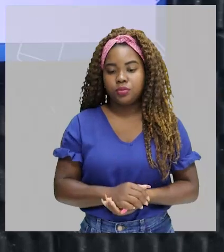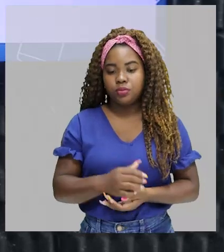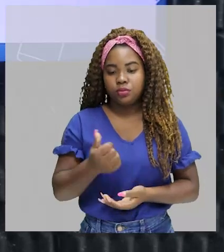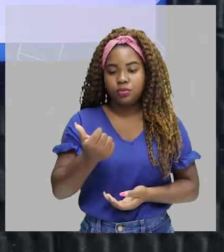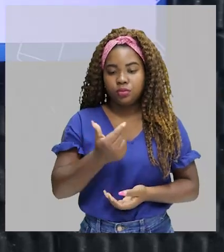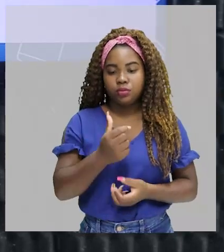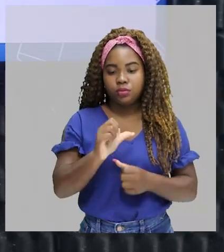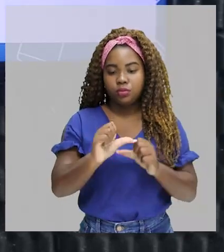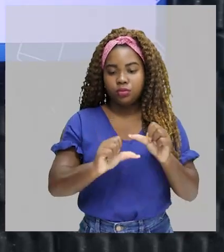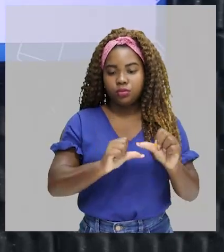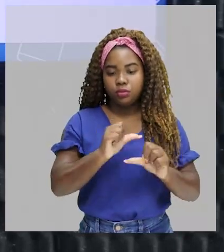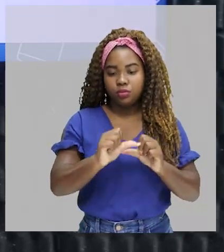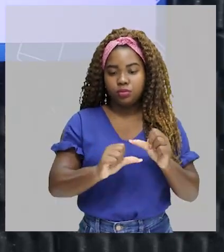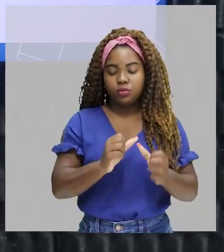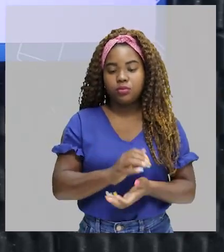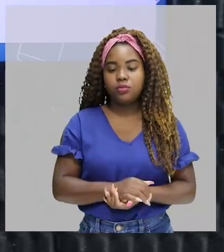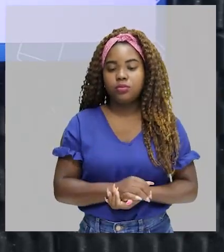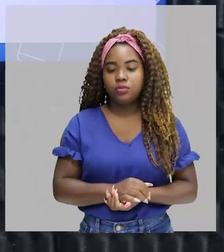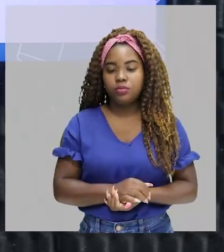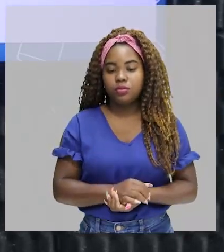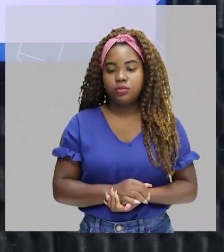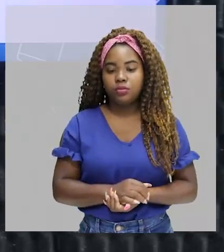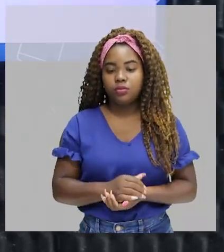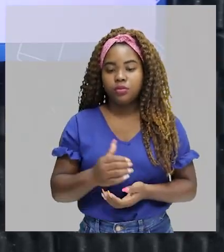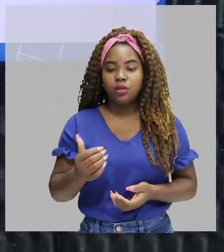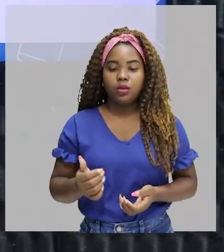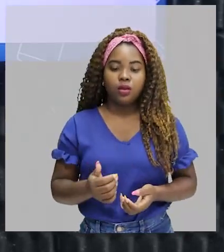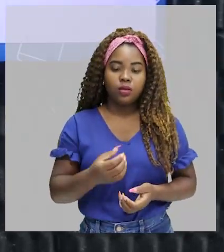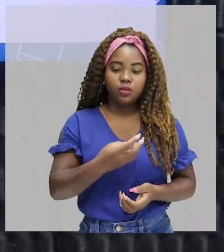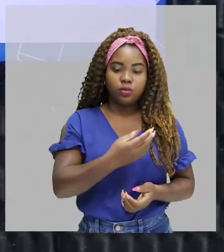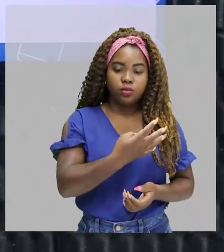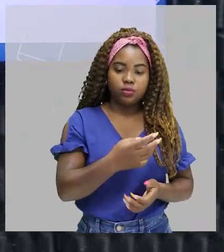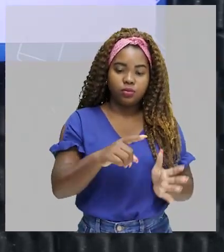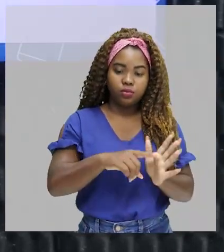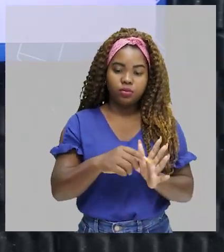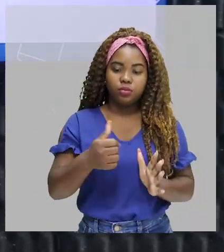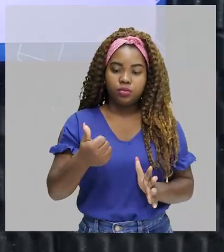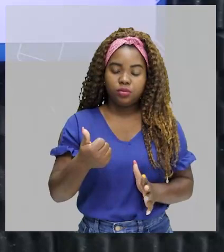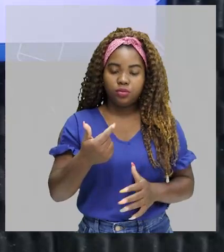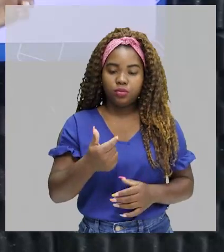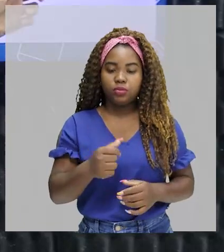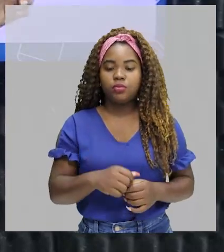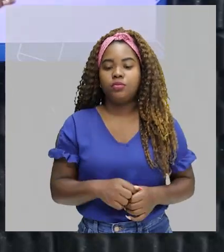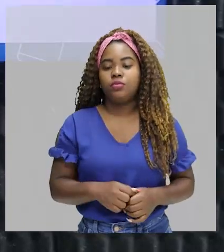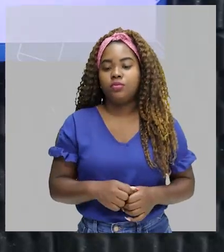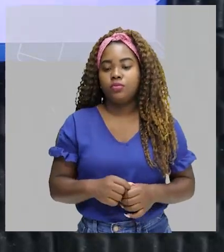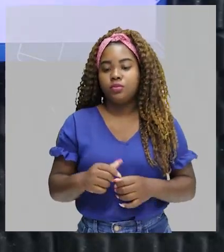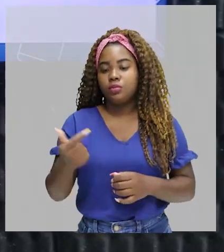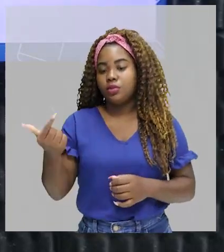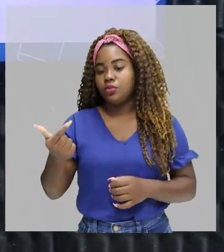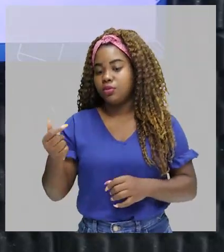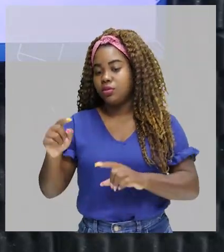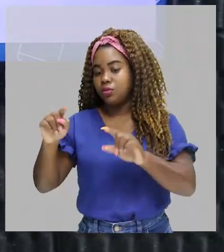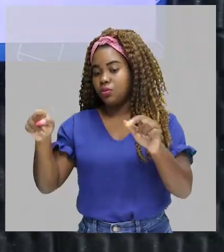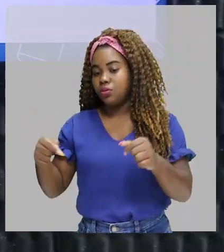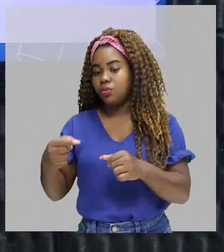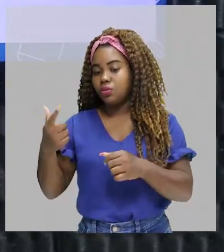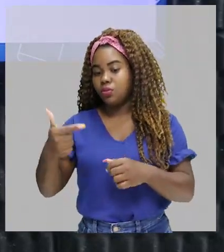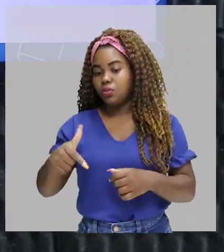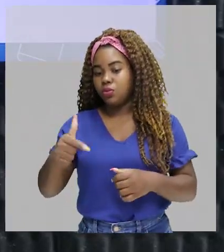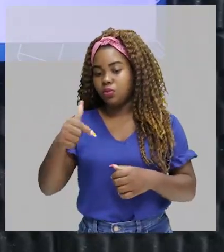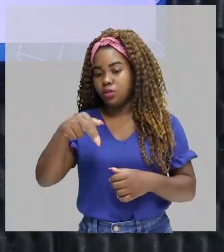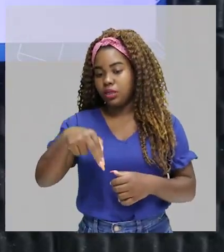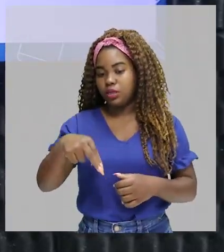12 já mudou de membro, mudou de sinal. Então, eu tenho 34 menos 12. E lá no segundo membro, eu continuo,